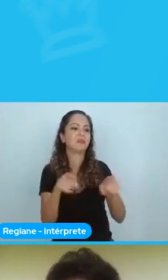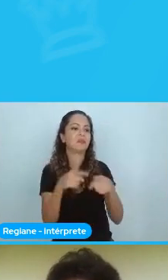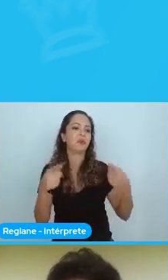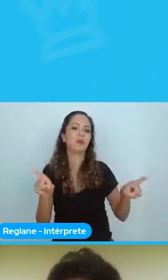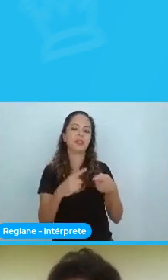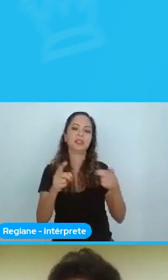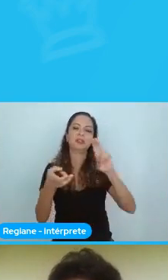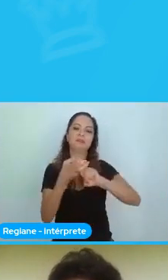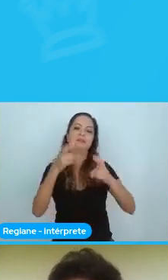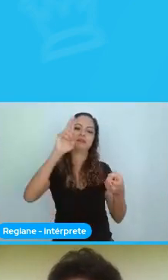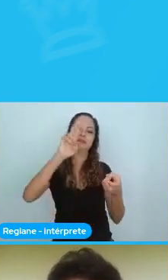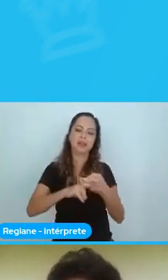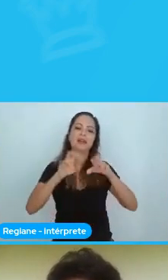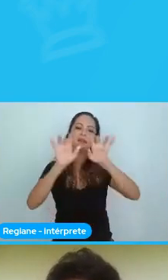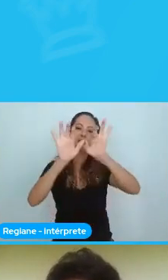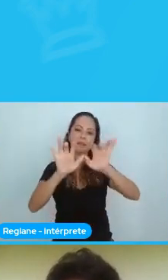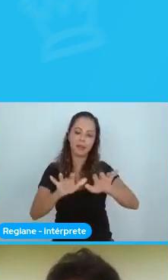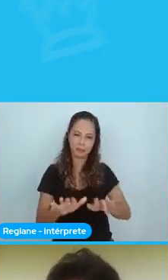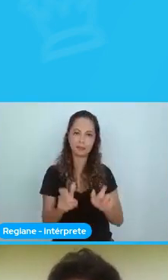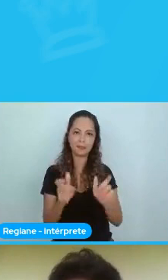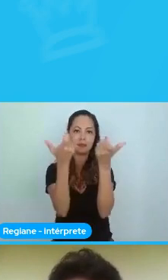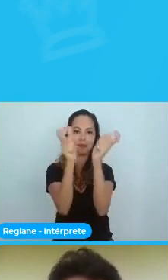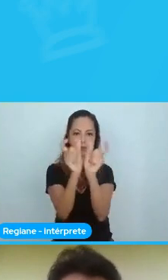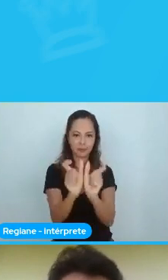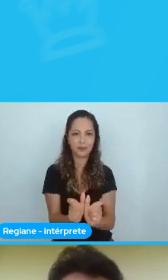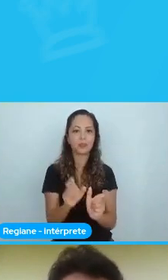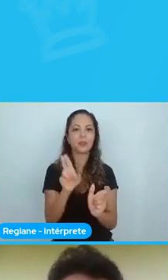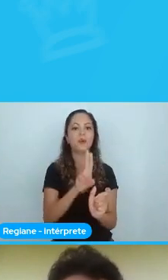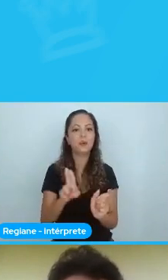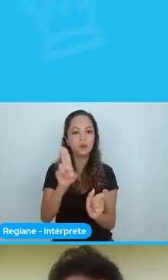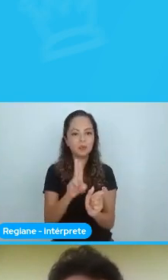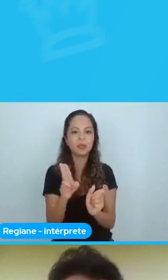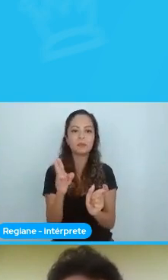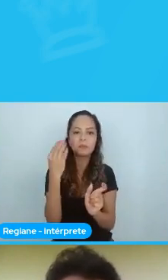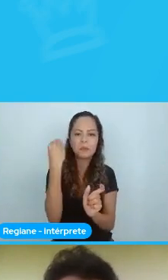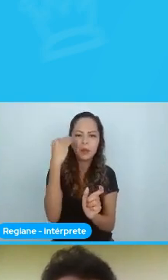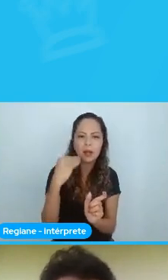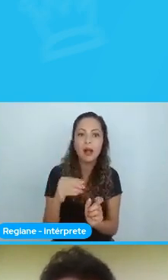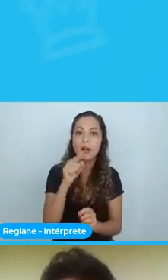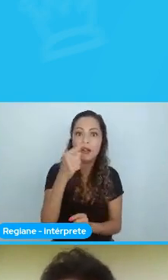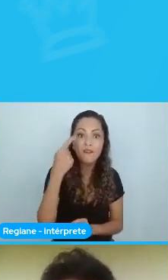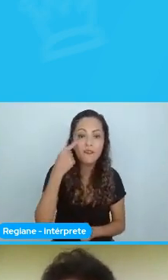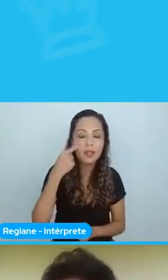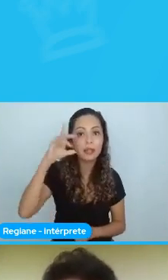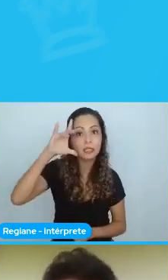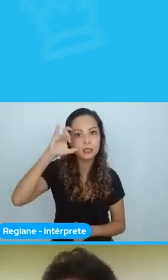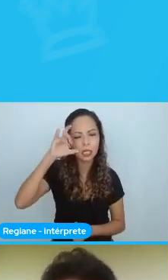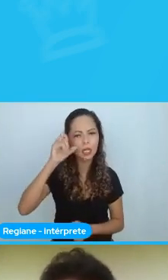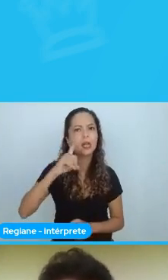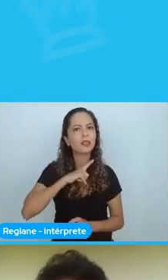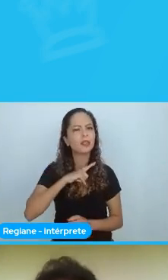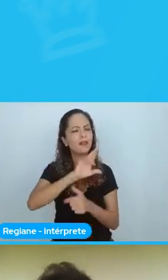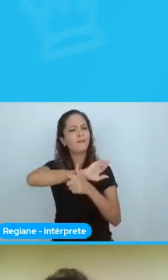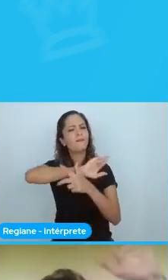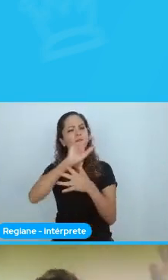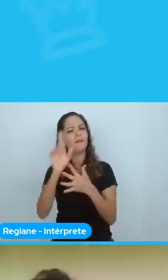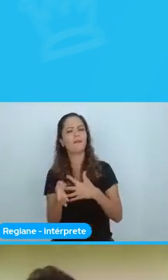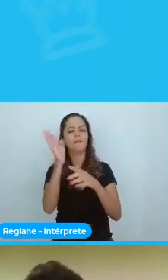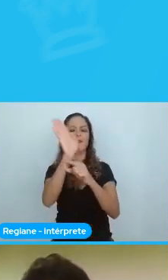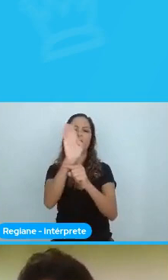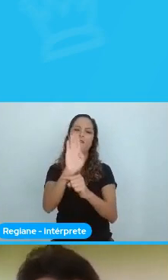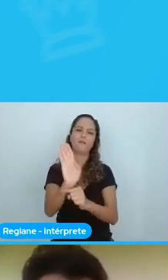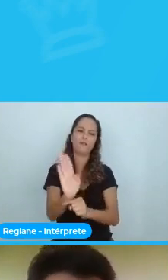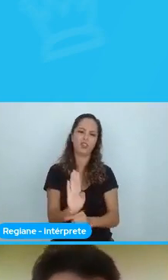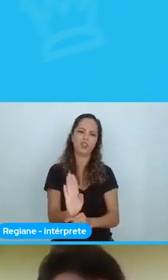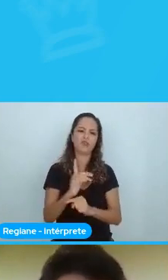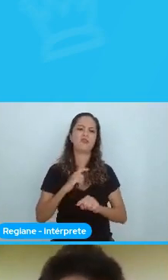Nicki Minaj, sampleou e botou ali no Sonic Py, tá ligado? Se olhar o Instagram dela, tem um monte de vídeo dela tocando em vários lugares, cheio de gente,